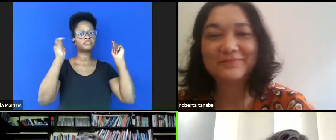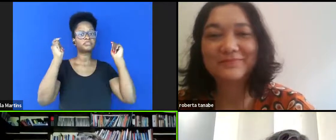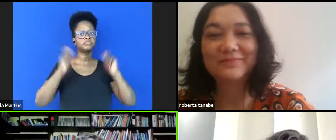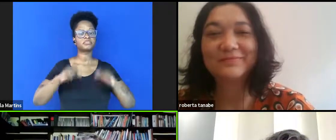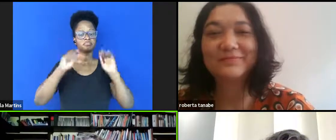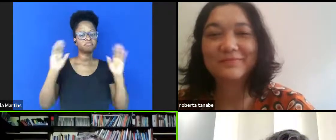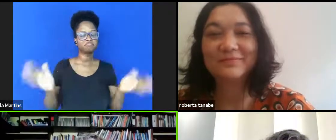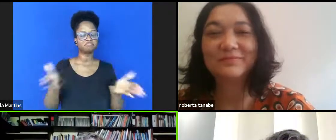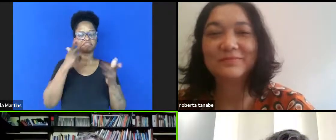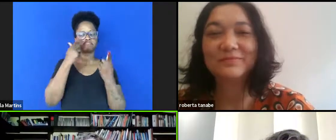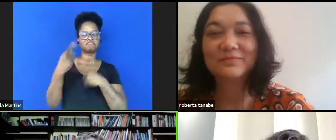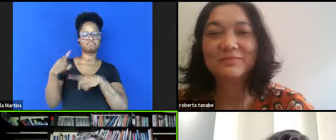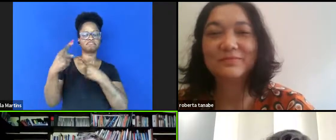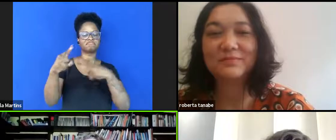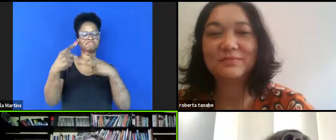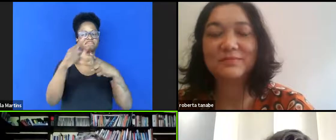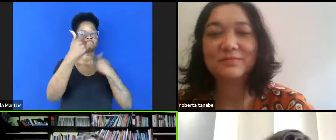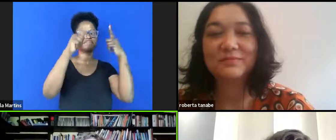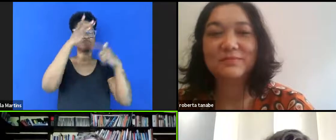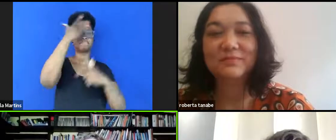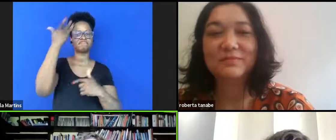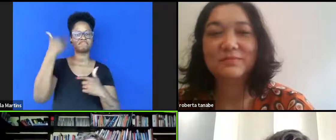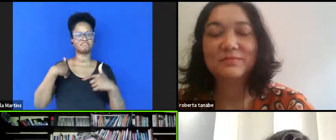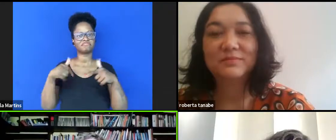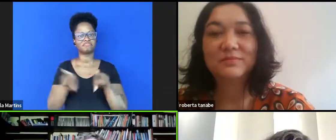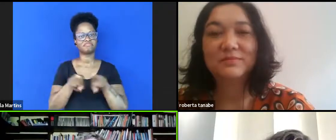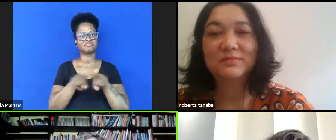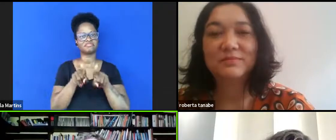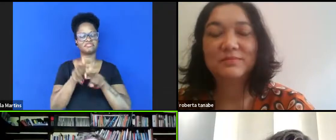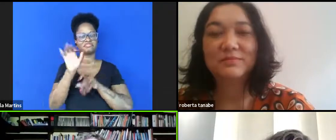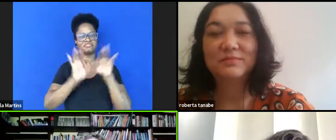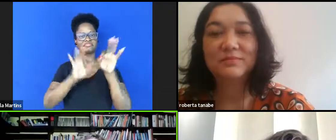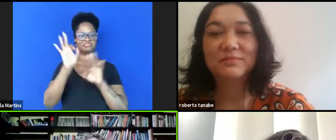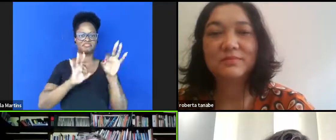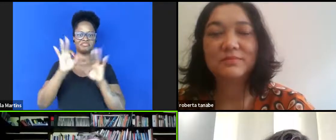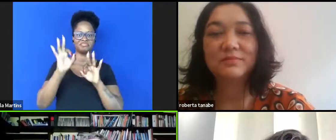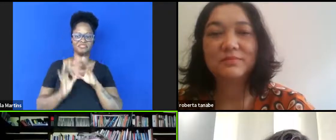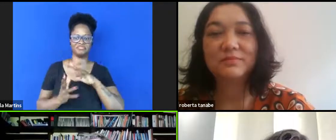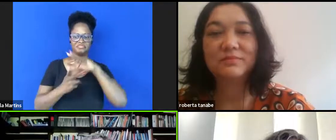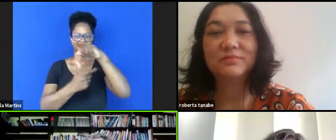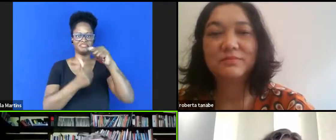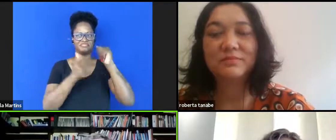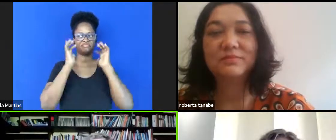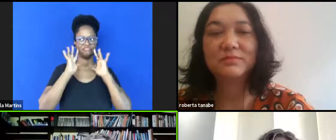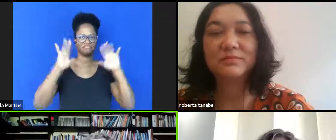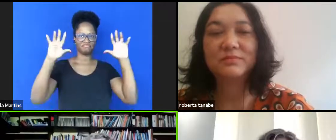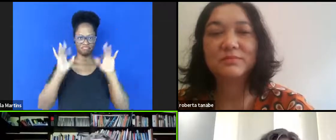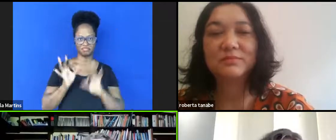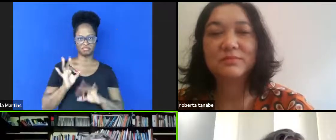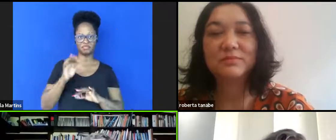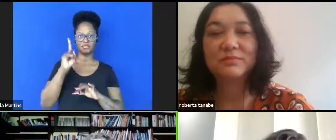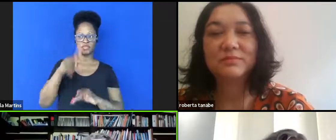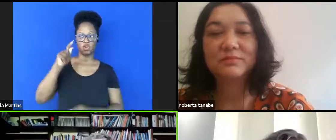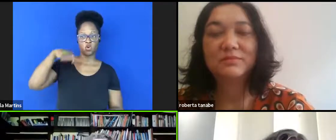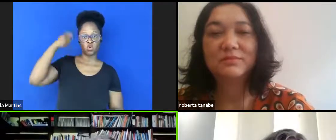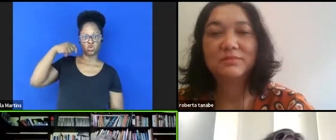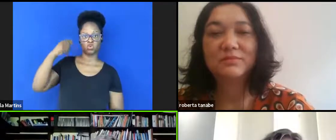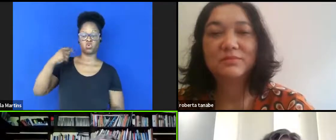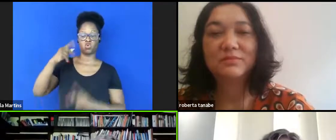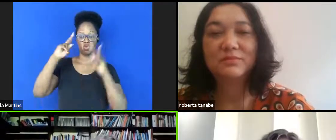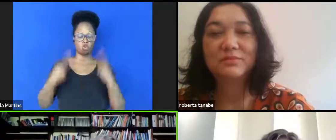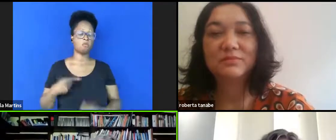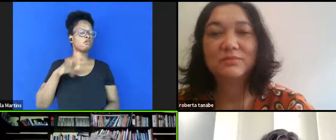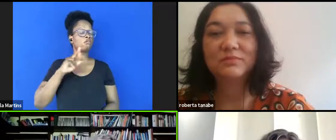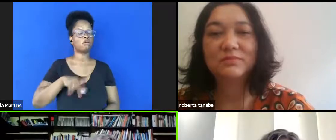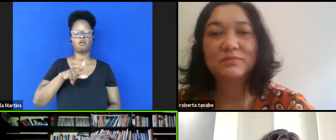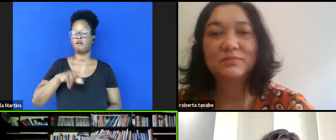provocar, né, outras pessoas a também articularem esses mundos em fricção, né, os atores humanos e não humanos,